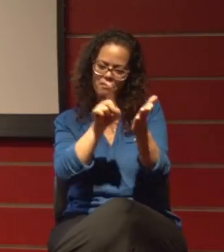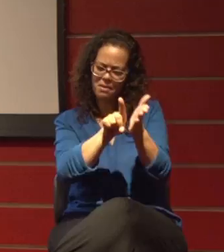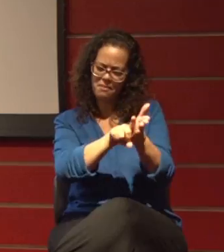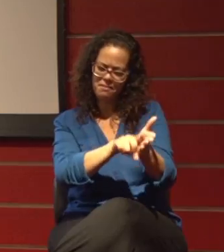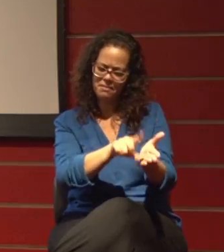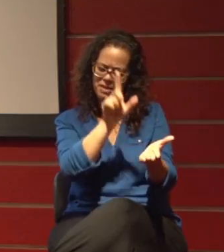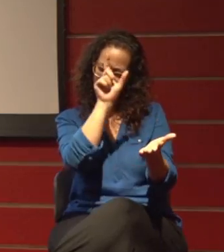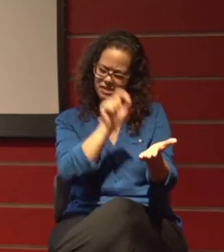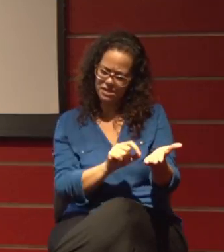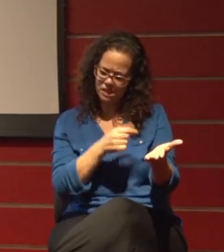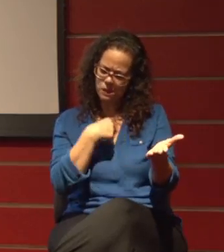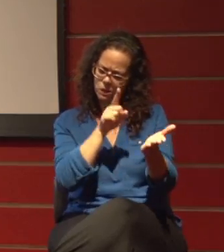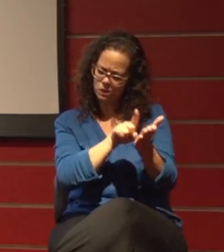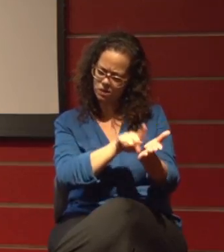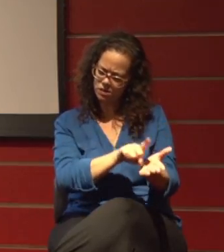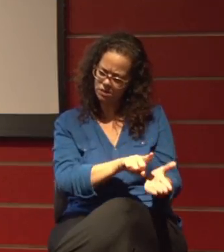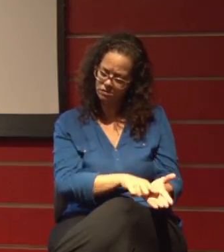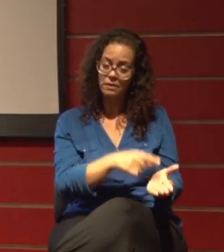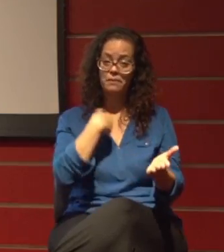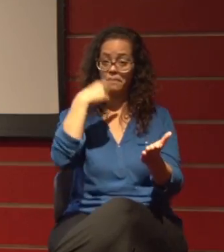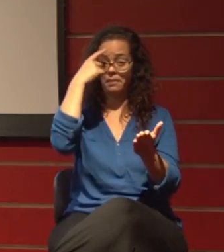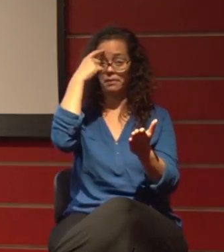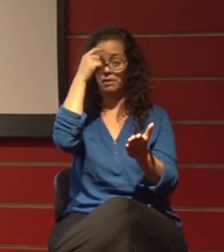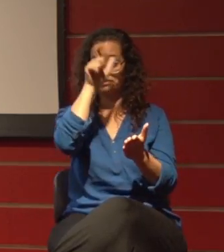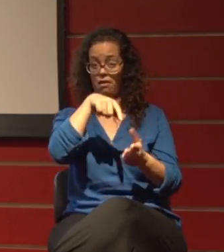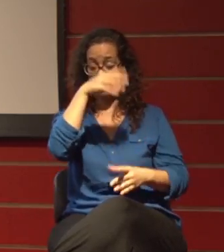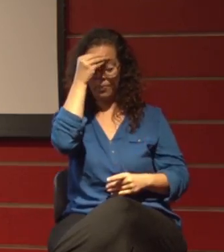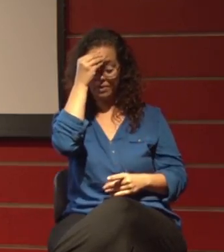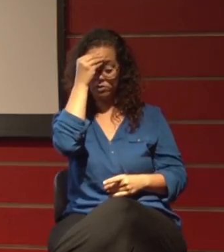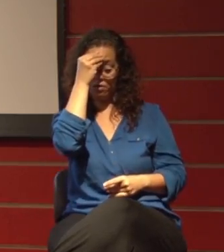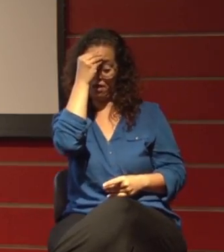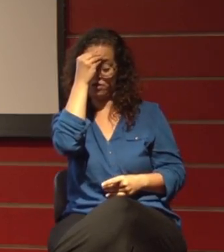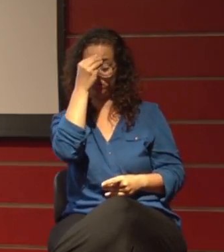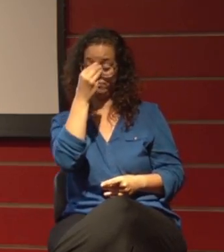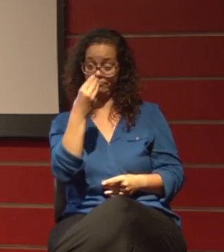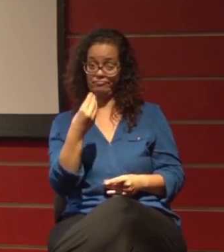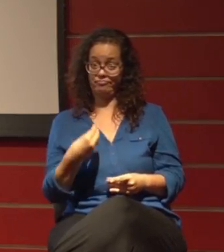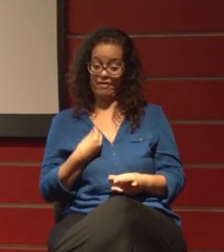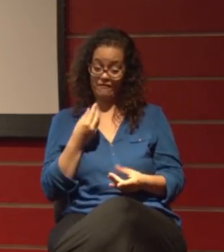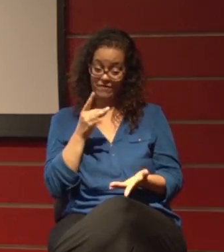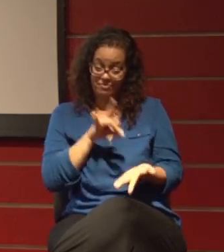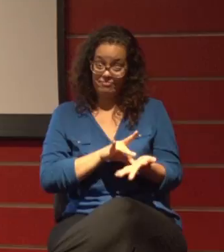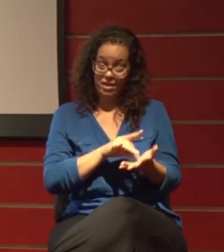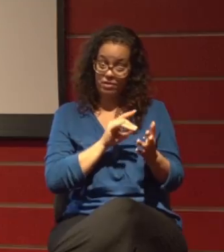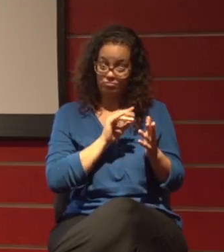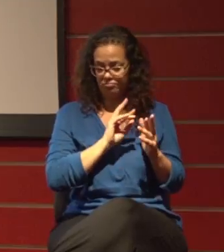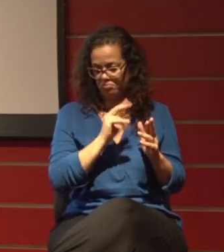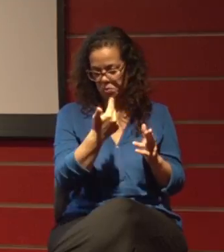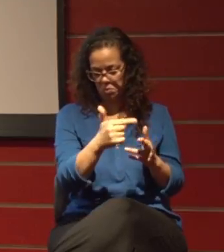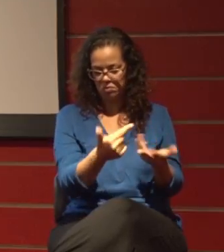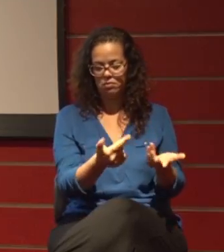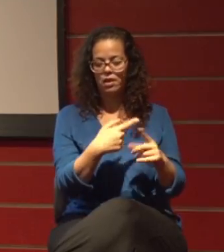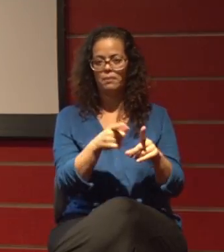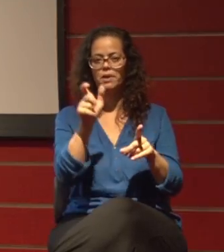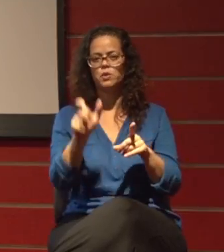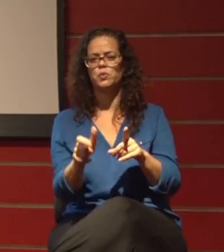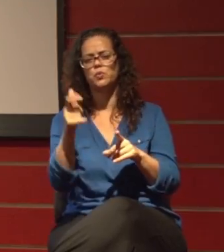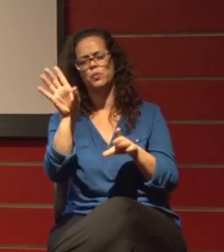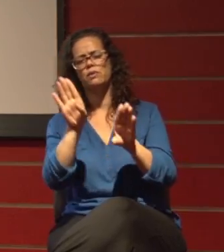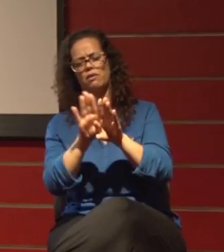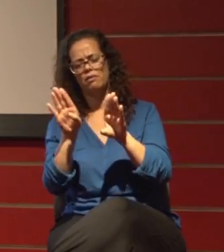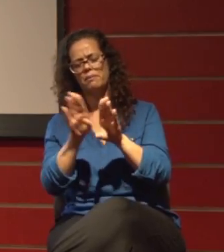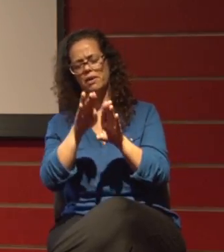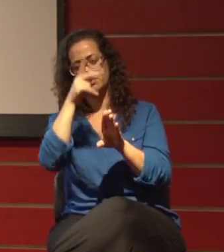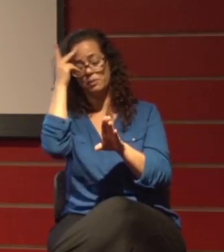utilizaria para construir um personagem fictício mas que me parece válido também para a gente conheç um pouco mais essa esse outro que a gente quer